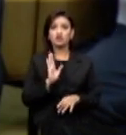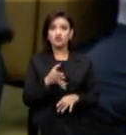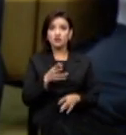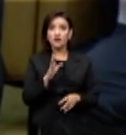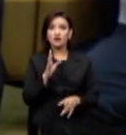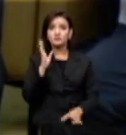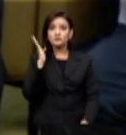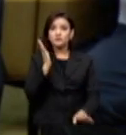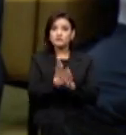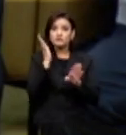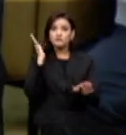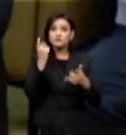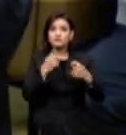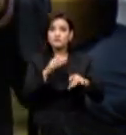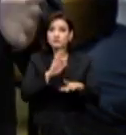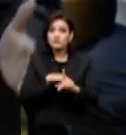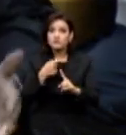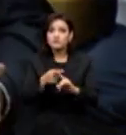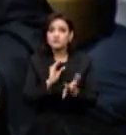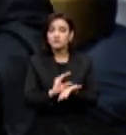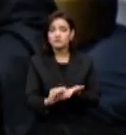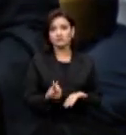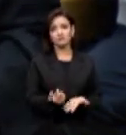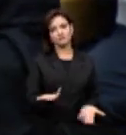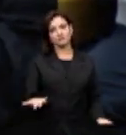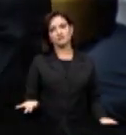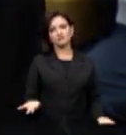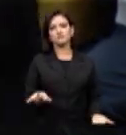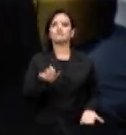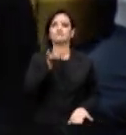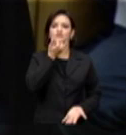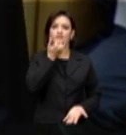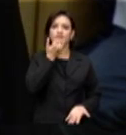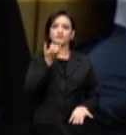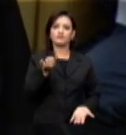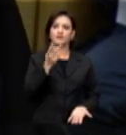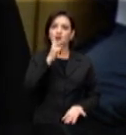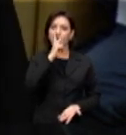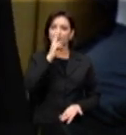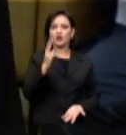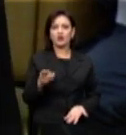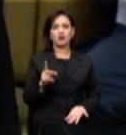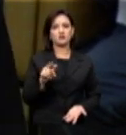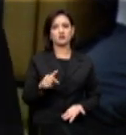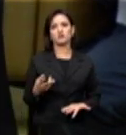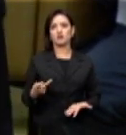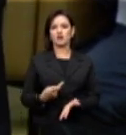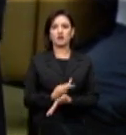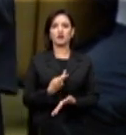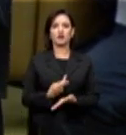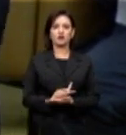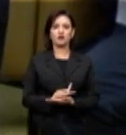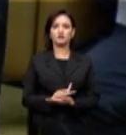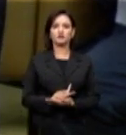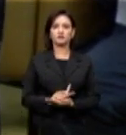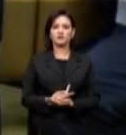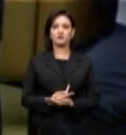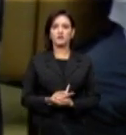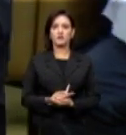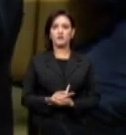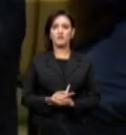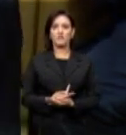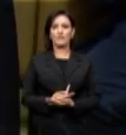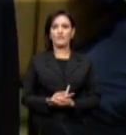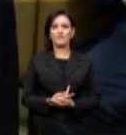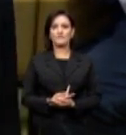de investimento naquela região, com todo respeito, me parece violar de morte o conteúdo